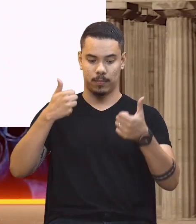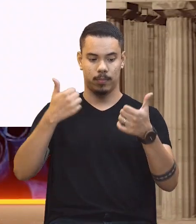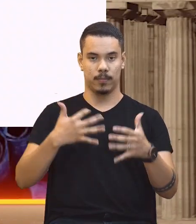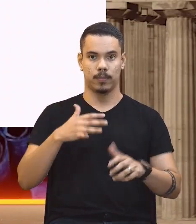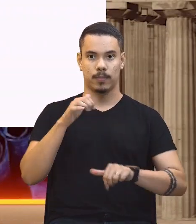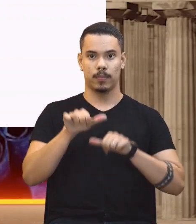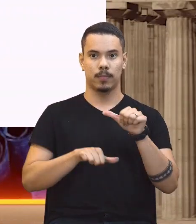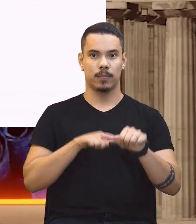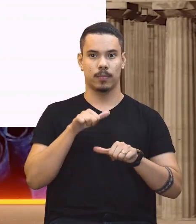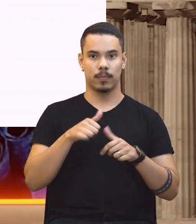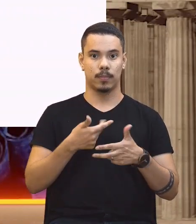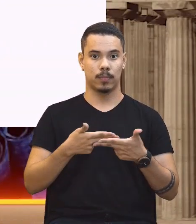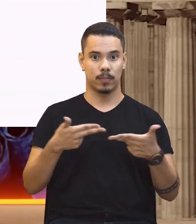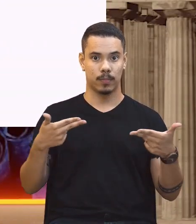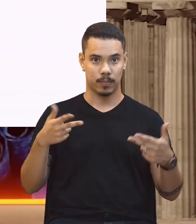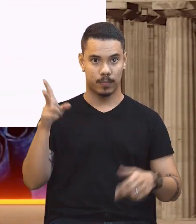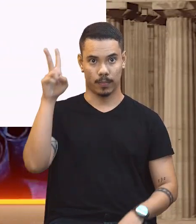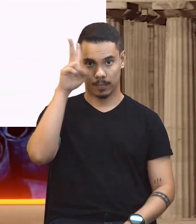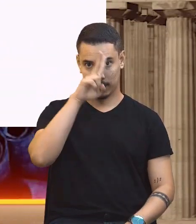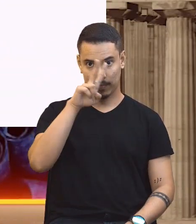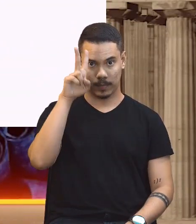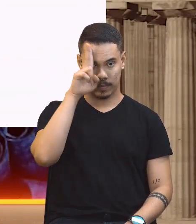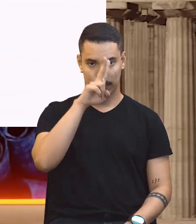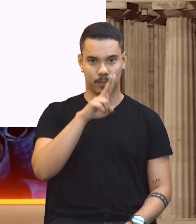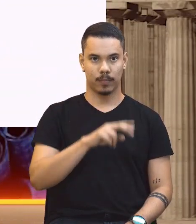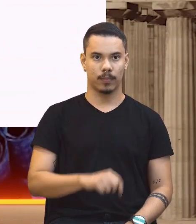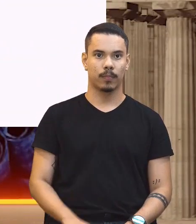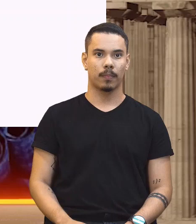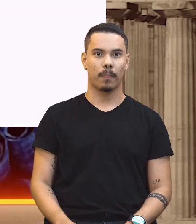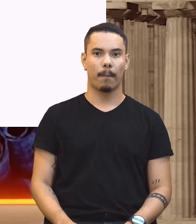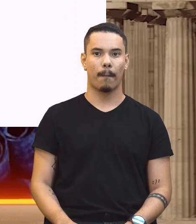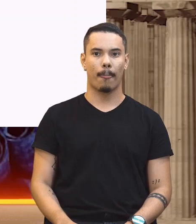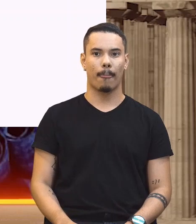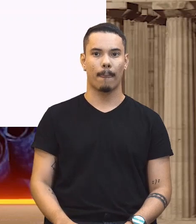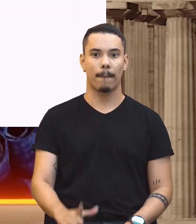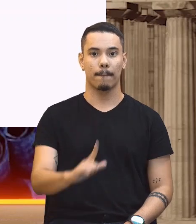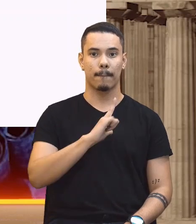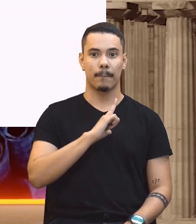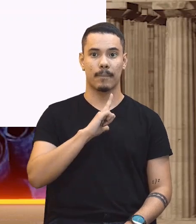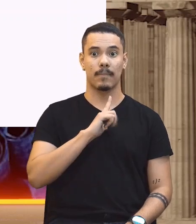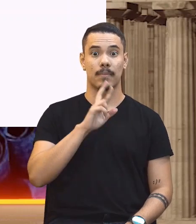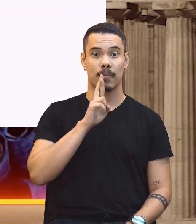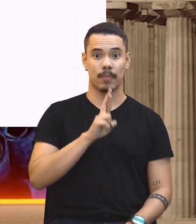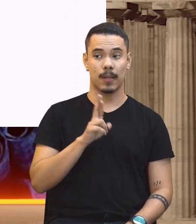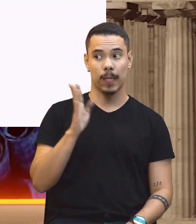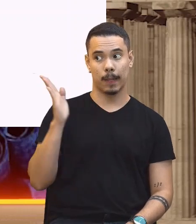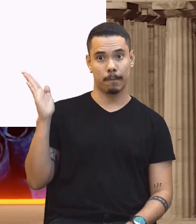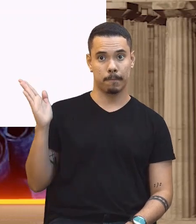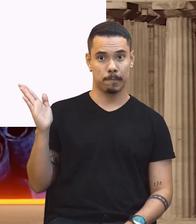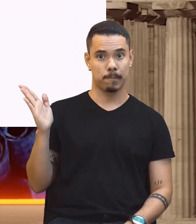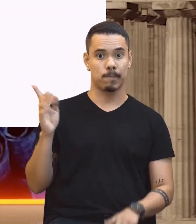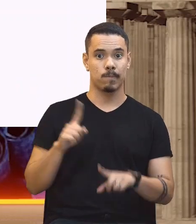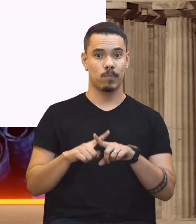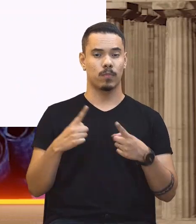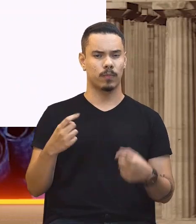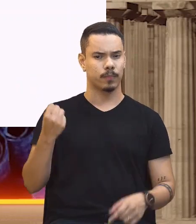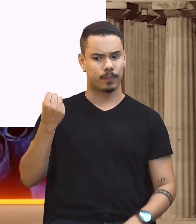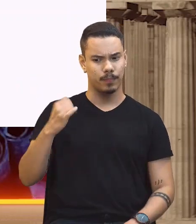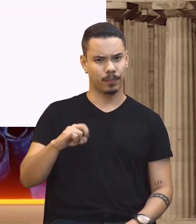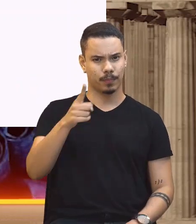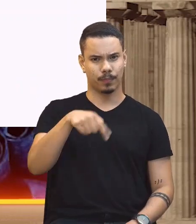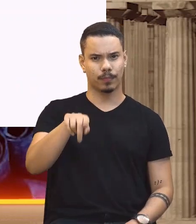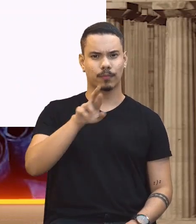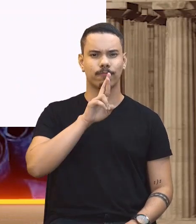coisas? Lembrando o seguinte, a gente tem a nossa resposta aqui. Caso a resposta de